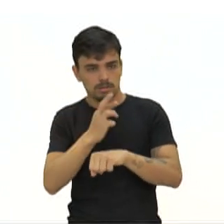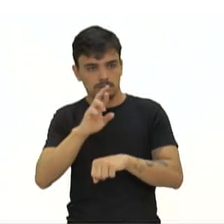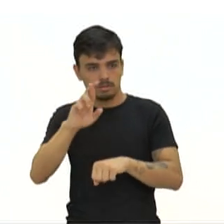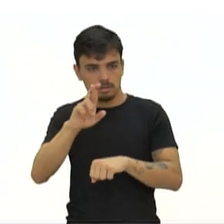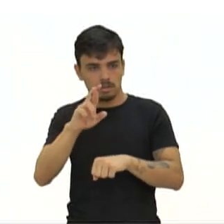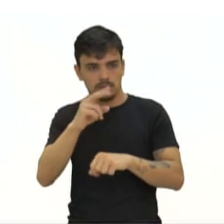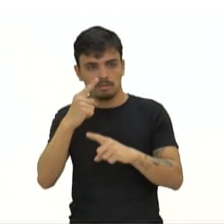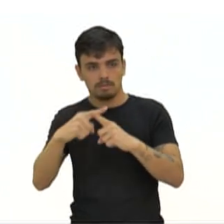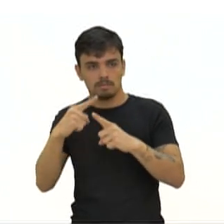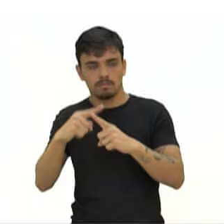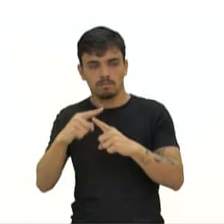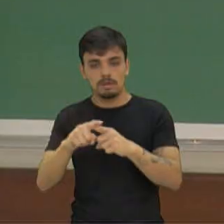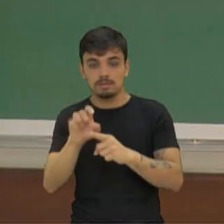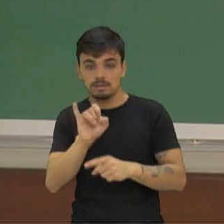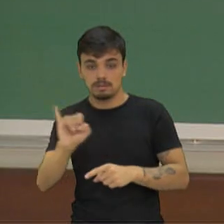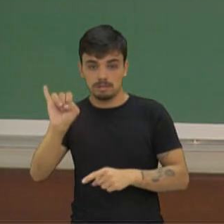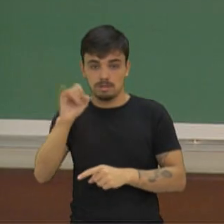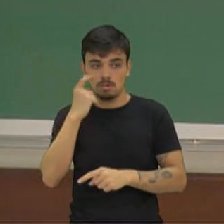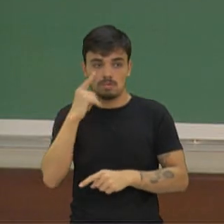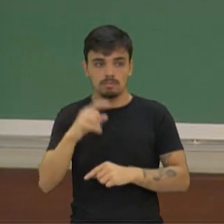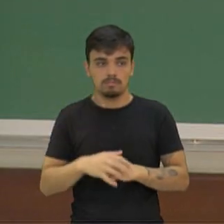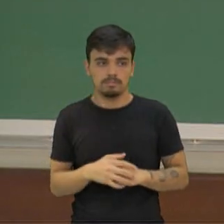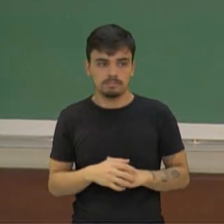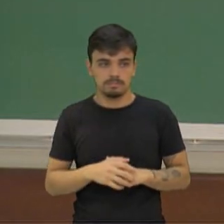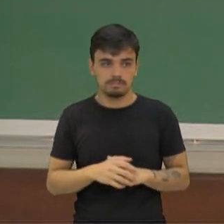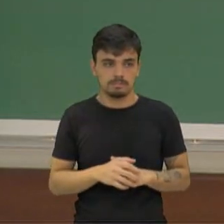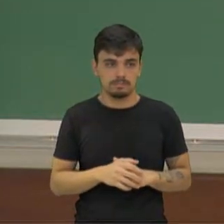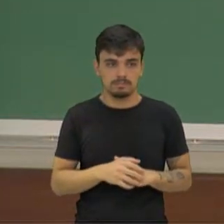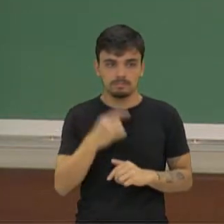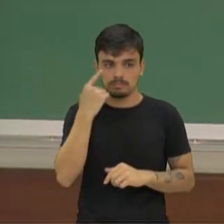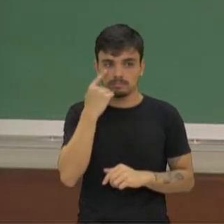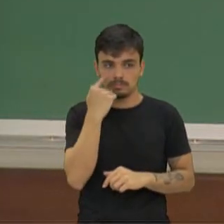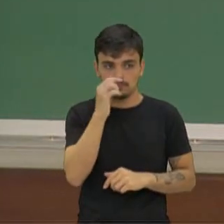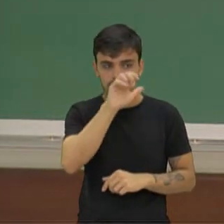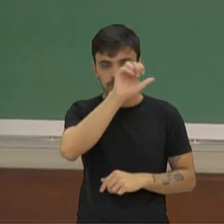que a tensão da fonte, porque a tensão aqui, entre os pontos A e B, são os mesmos